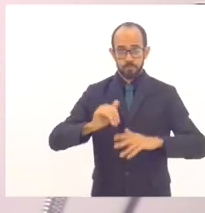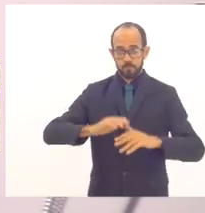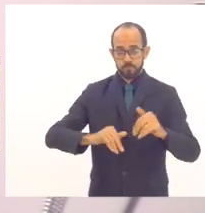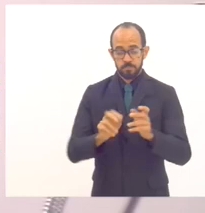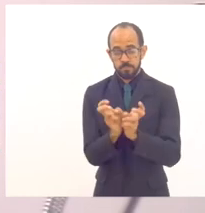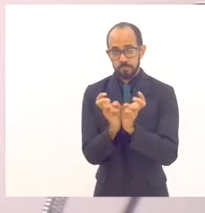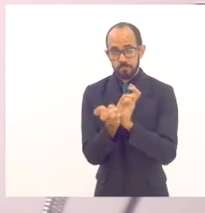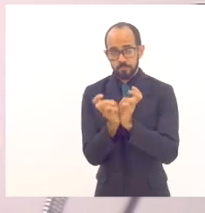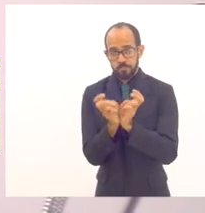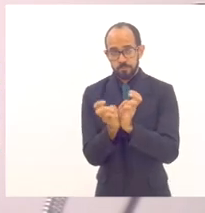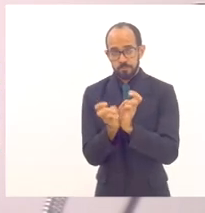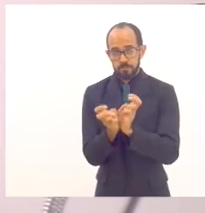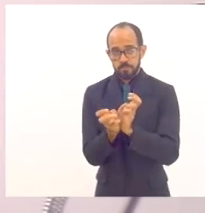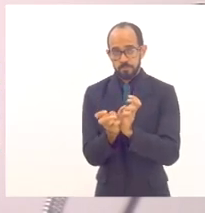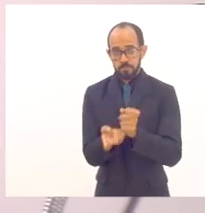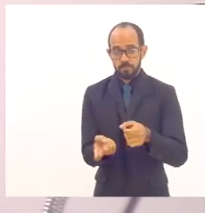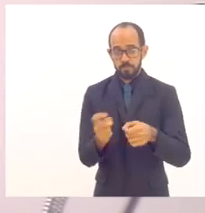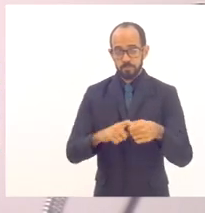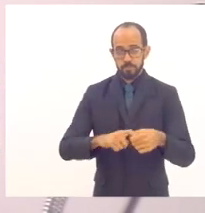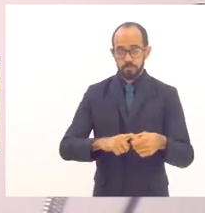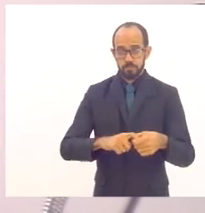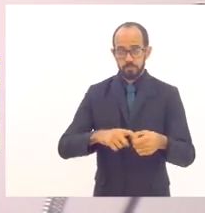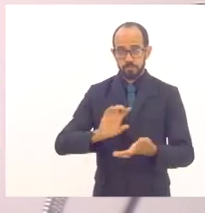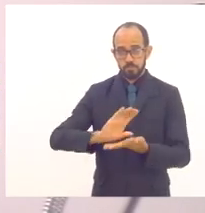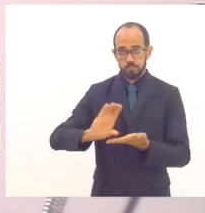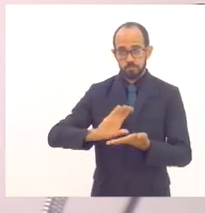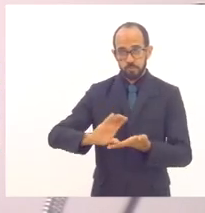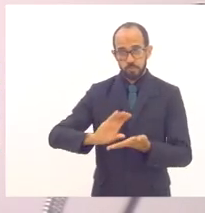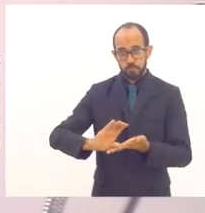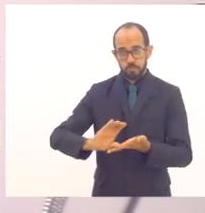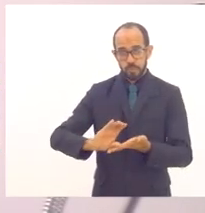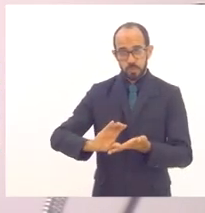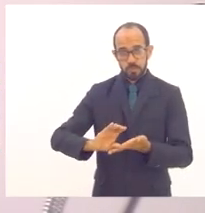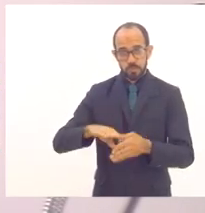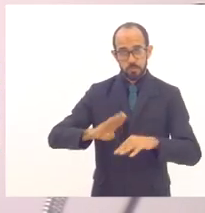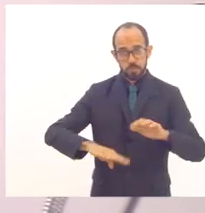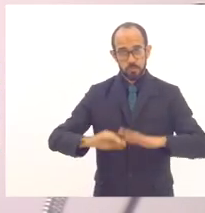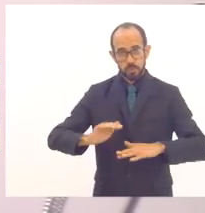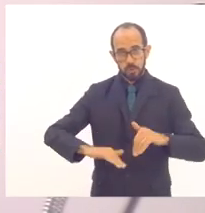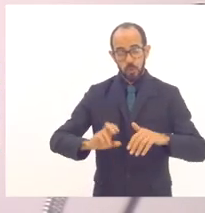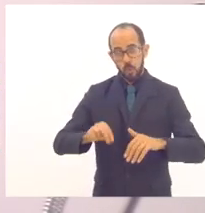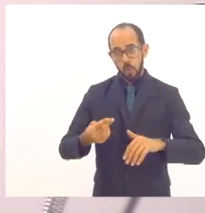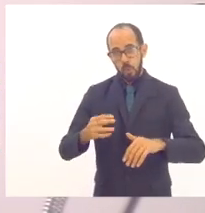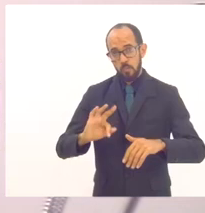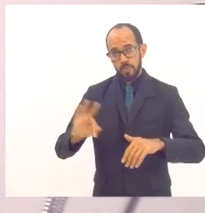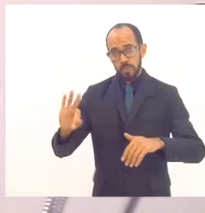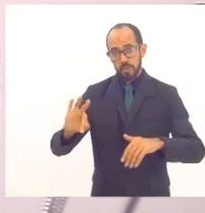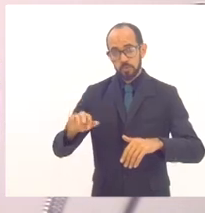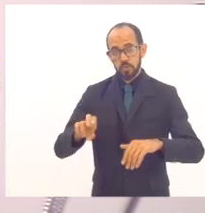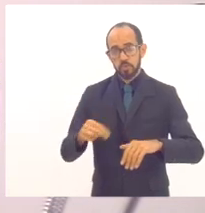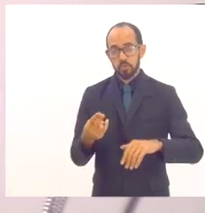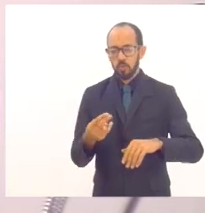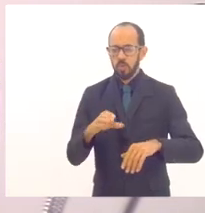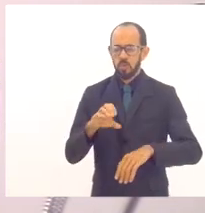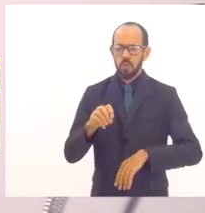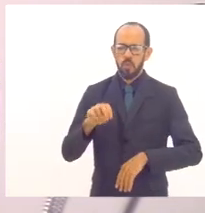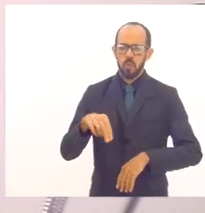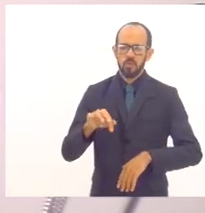capoeira afiliação a conselhos profissionais ou a federações ou